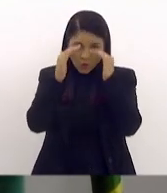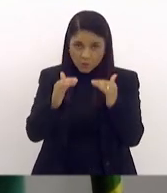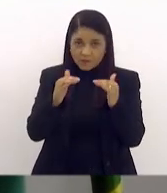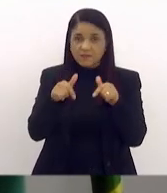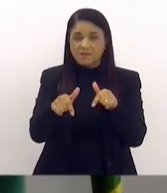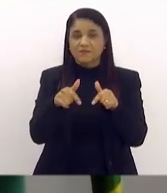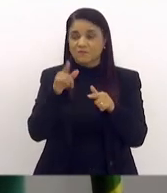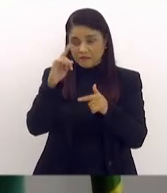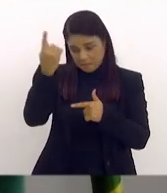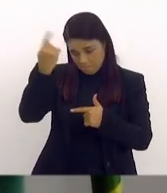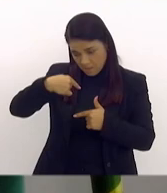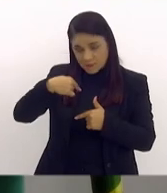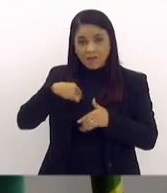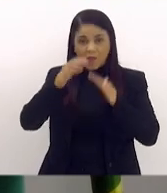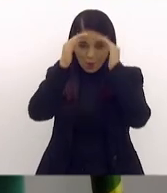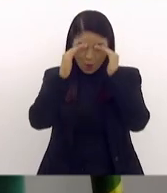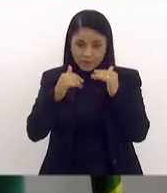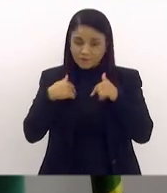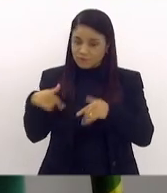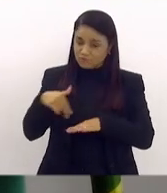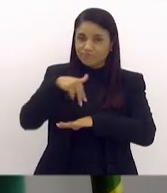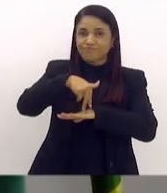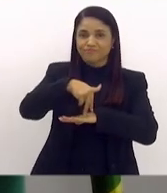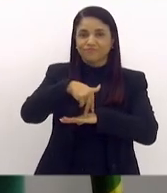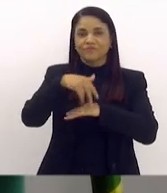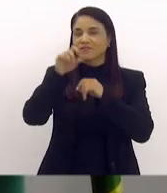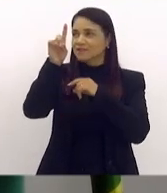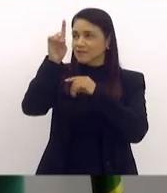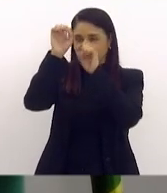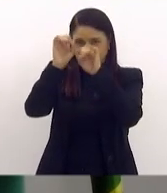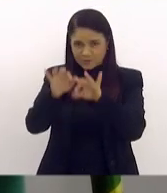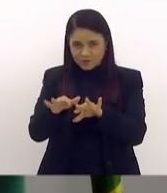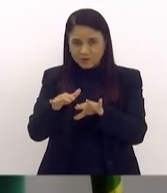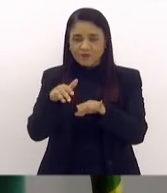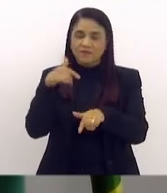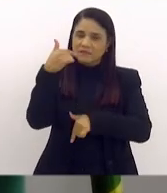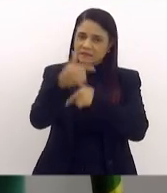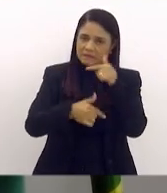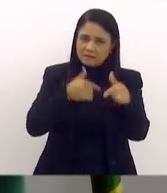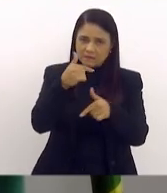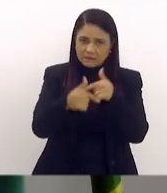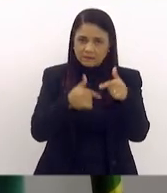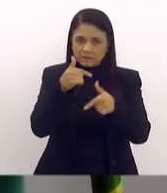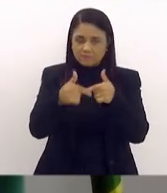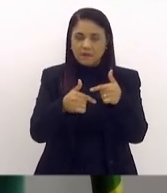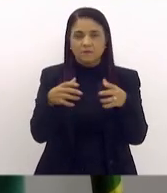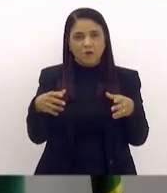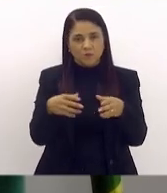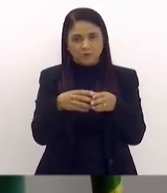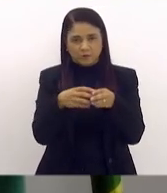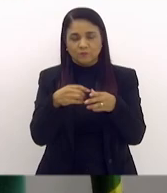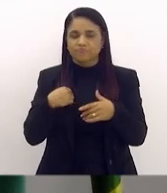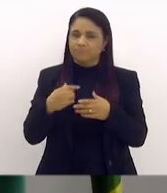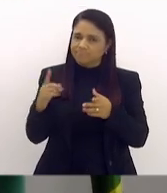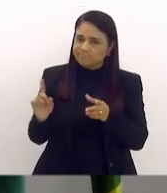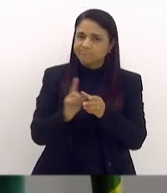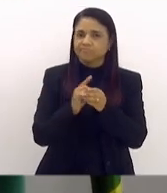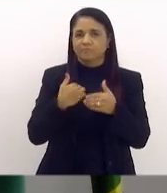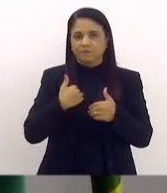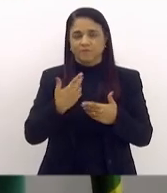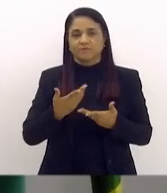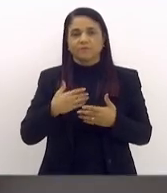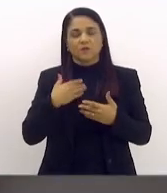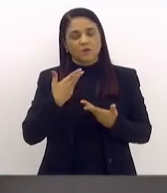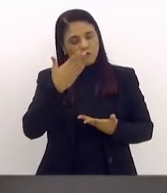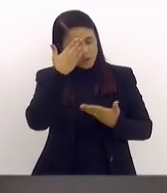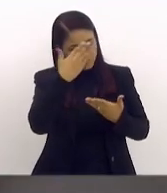determina eu venho na hora você viu né Que Deus te abençoe nessa Grande Jornada nessa grande comissão conte comigo agradeço a parceria